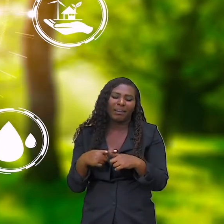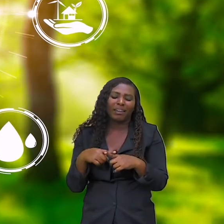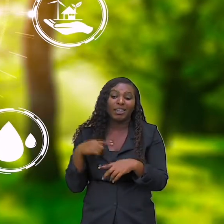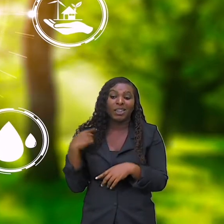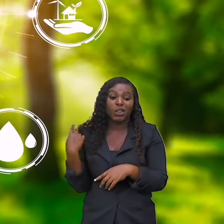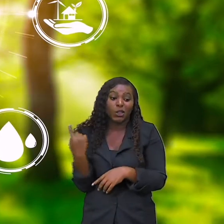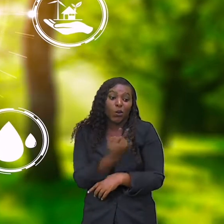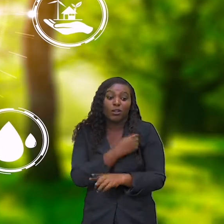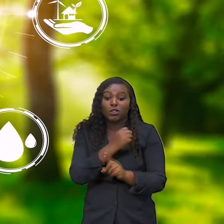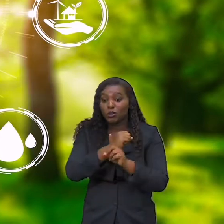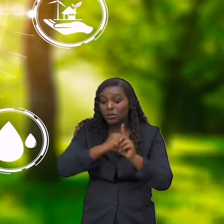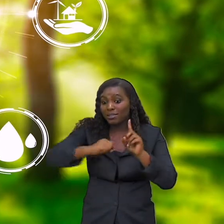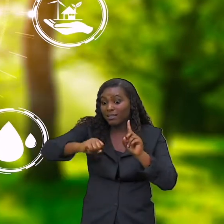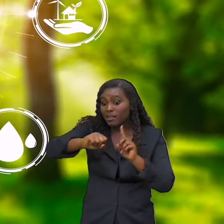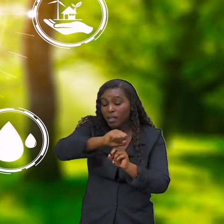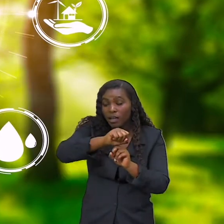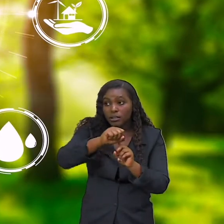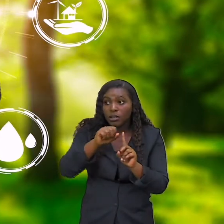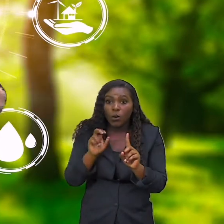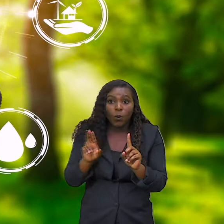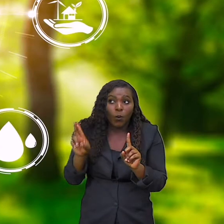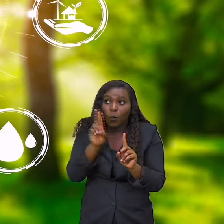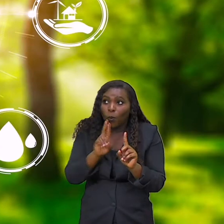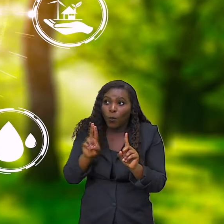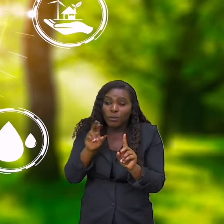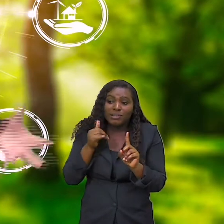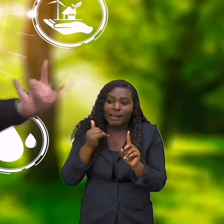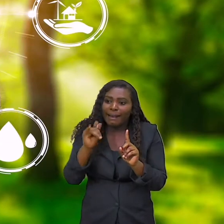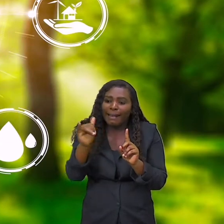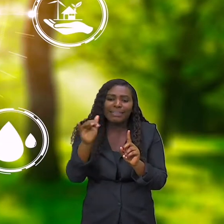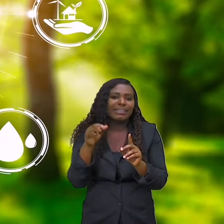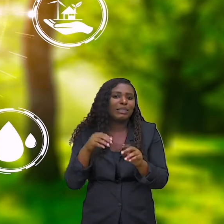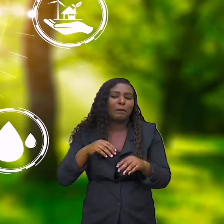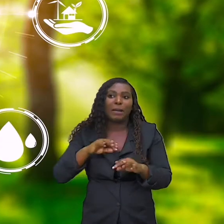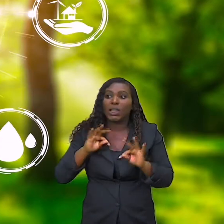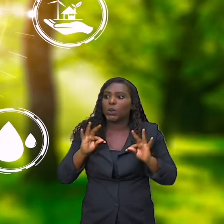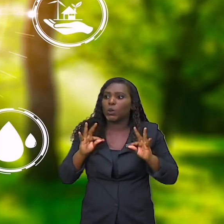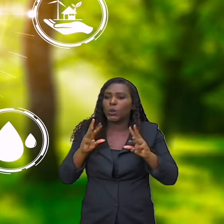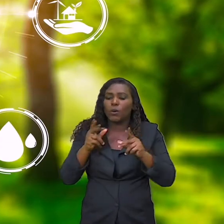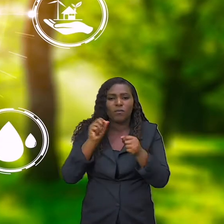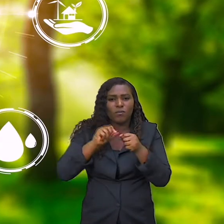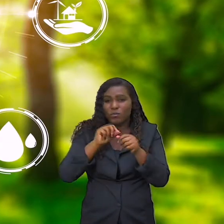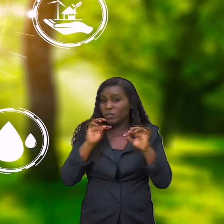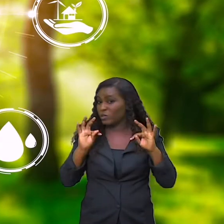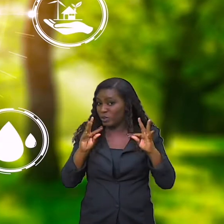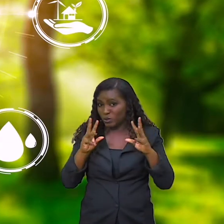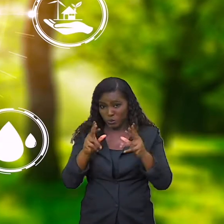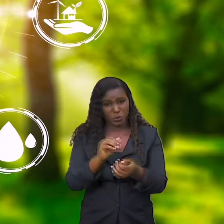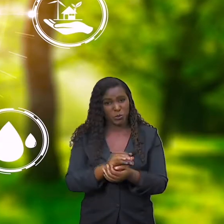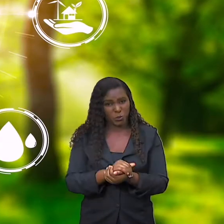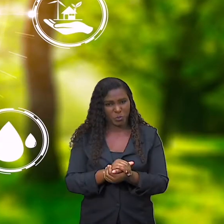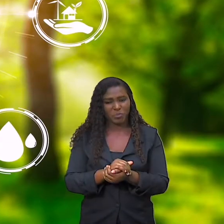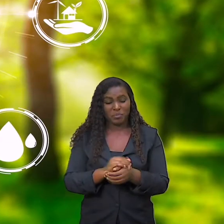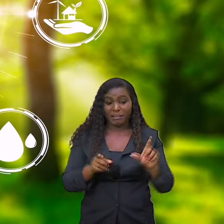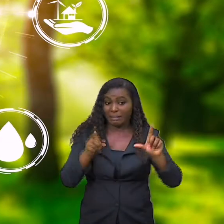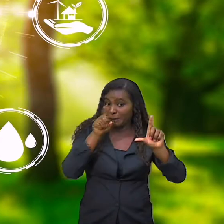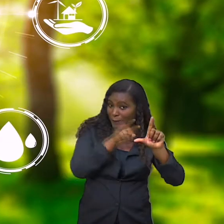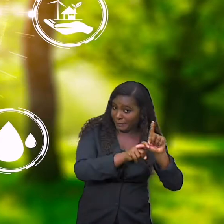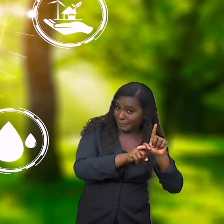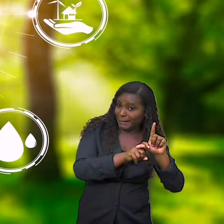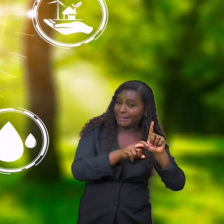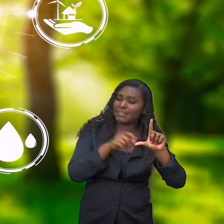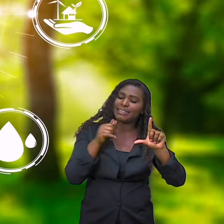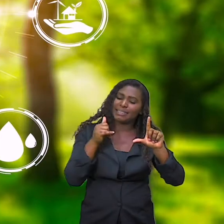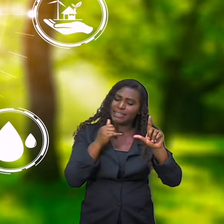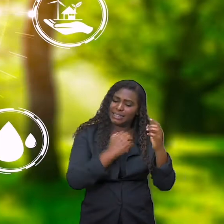ávida, está sempre buscando energia para tudo que ela faz. Bom, o uso de combustíveis, então,